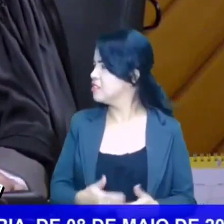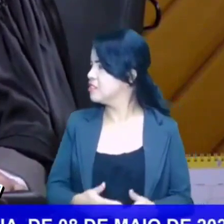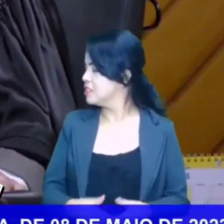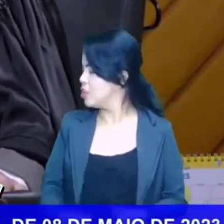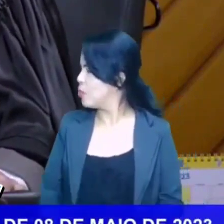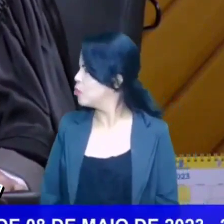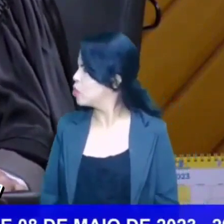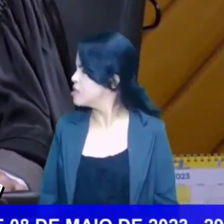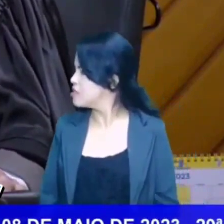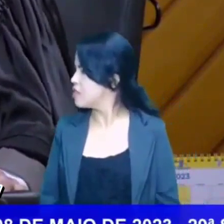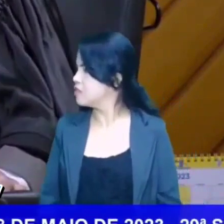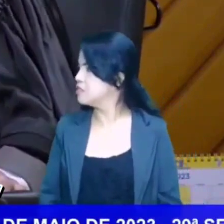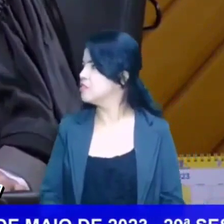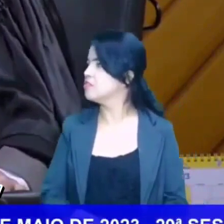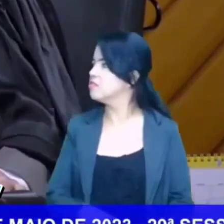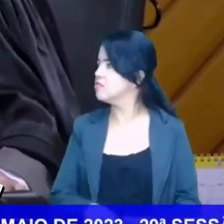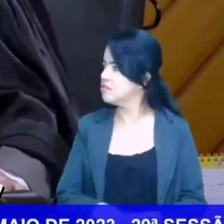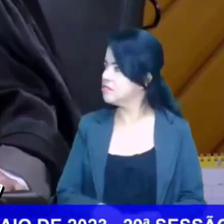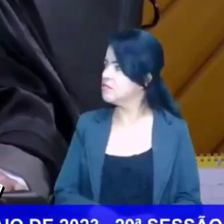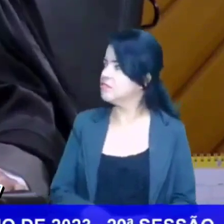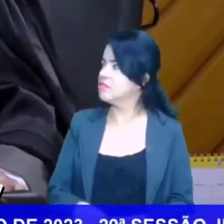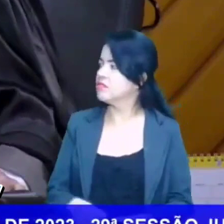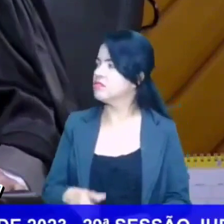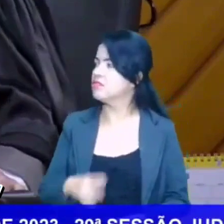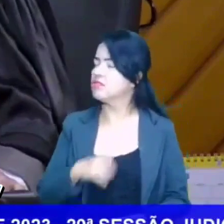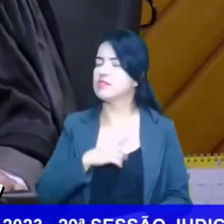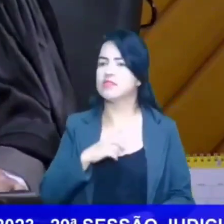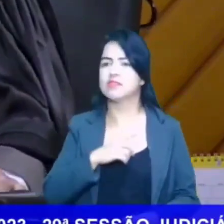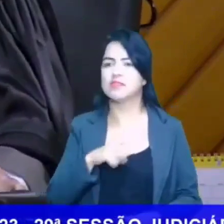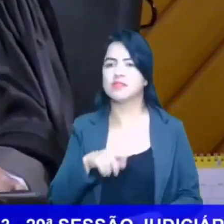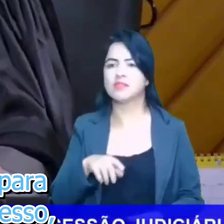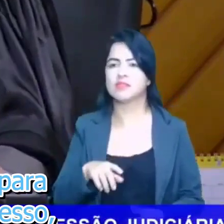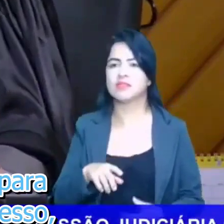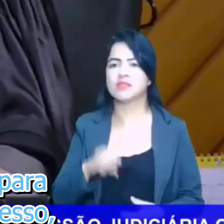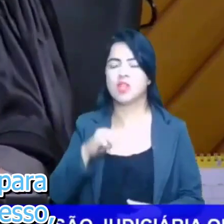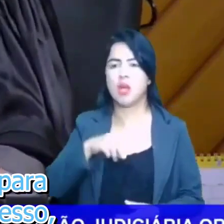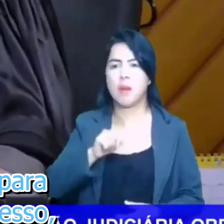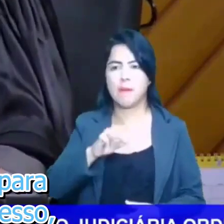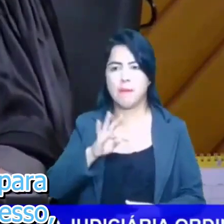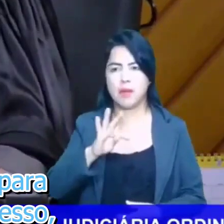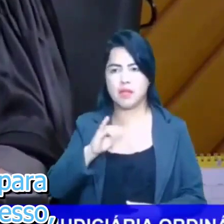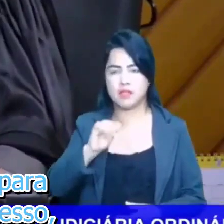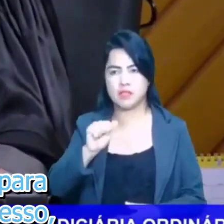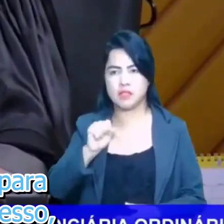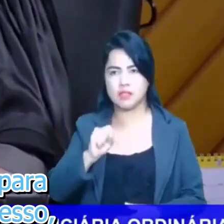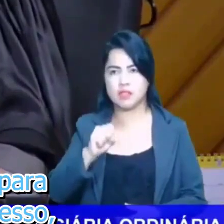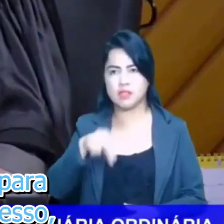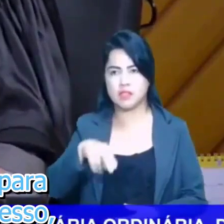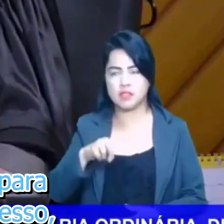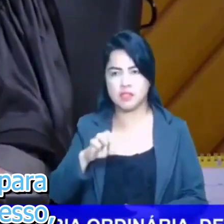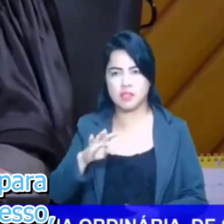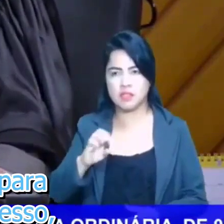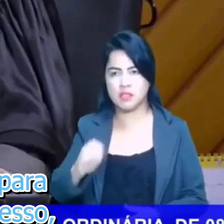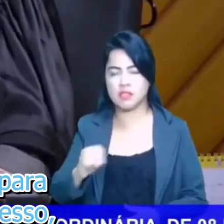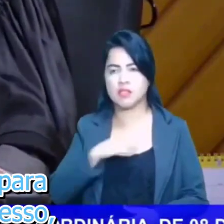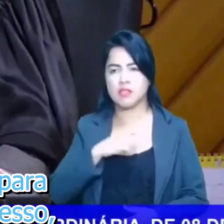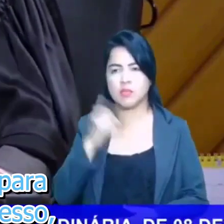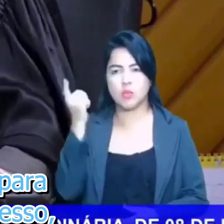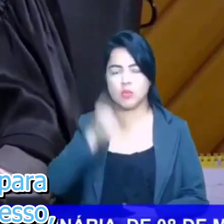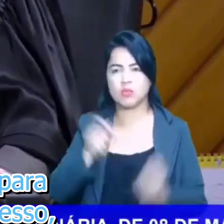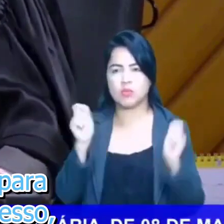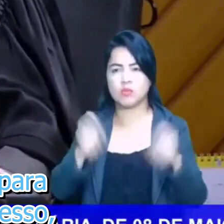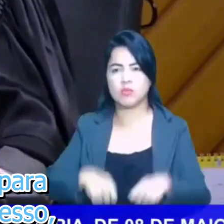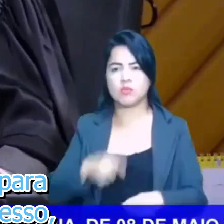julgamento, colheram-se os votos dos juízes Mário Júnior e Matias Neto, que rejeitaram a questão de ordem para manter a